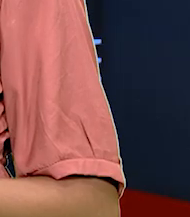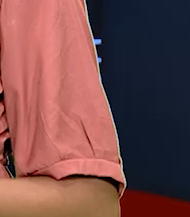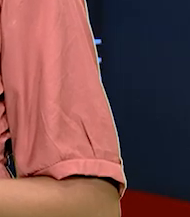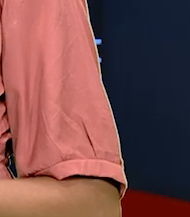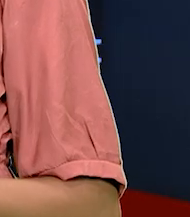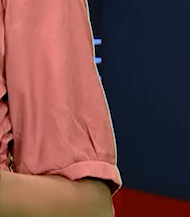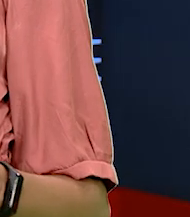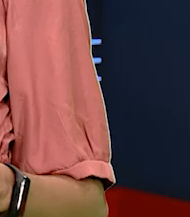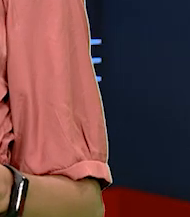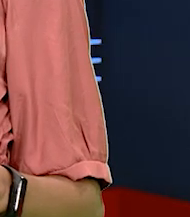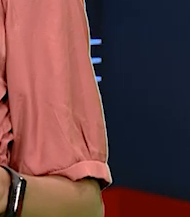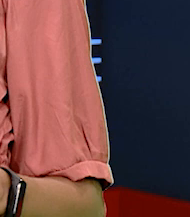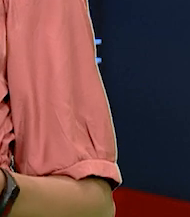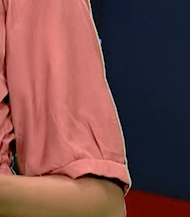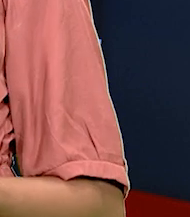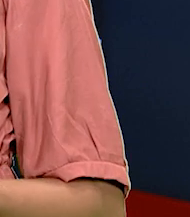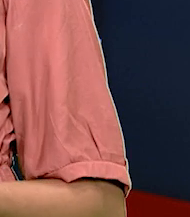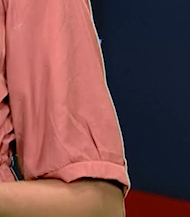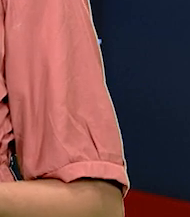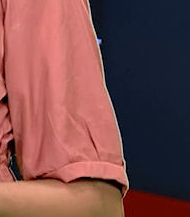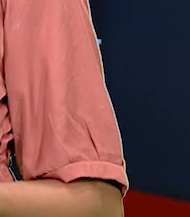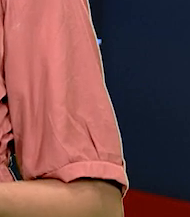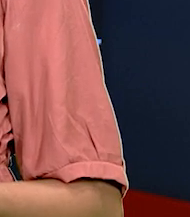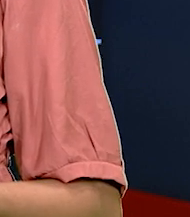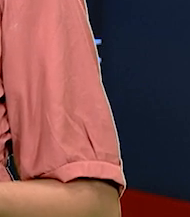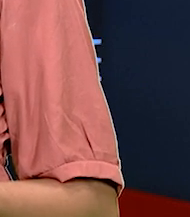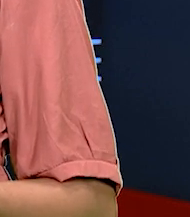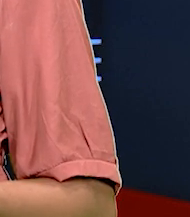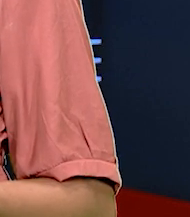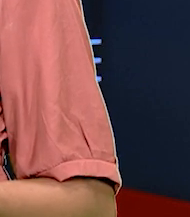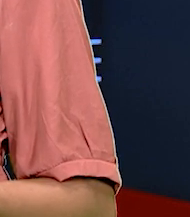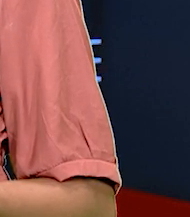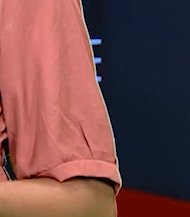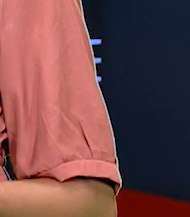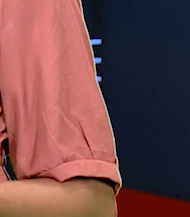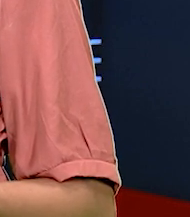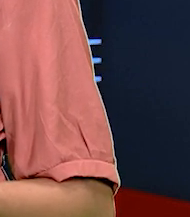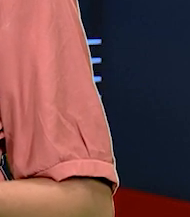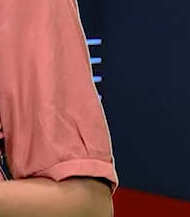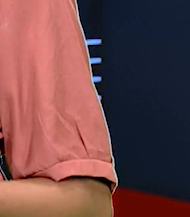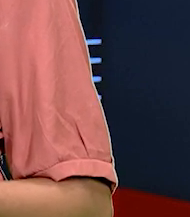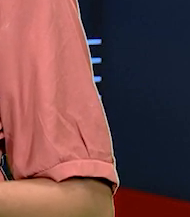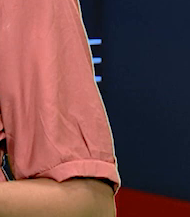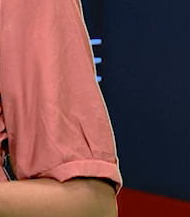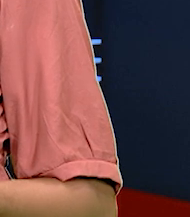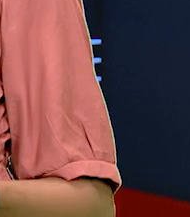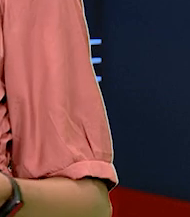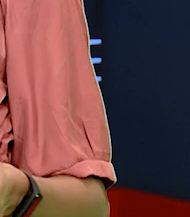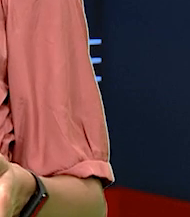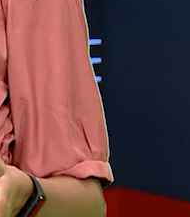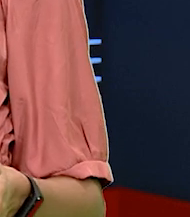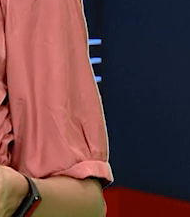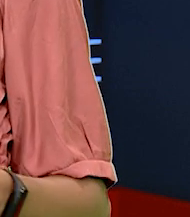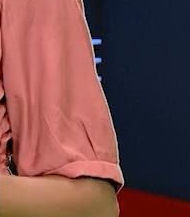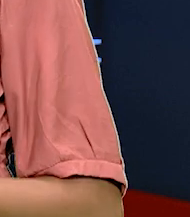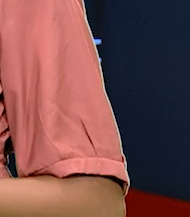A deputada do Livre de Portugal, Zoacine Moreira, levou ao debate quinzenal a sua proposta de um salário mínimo de